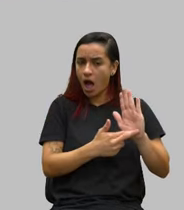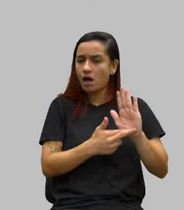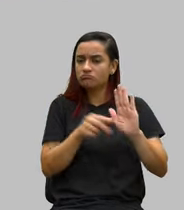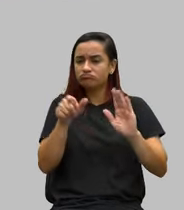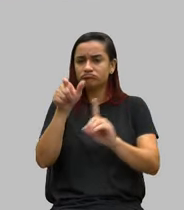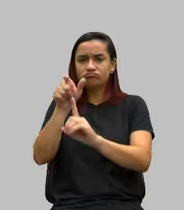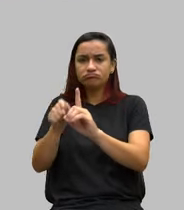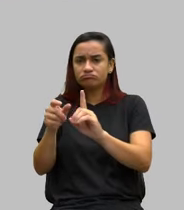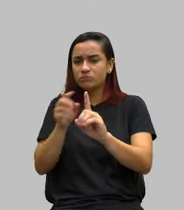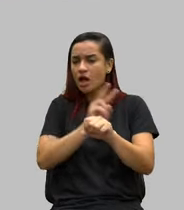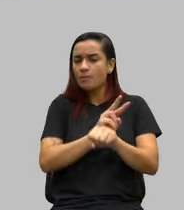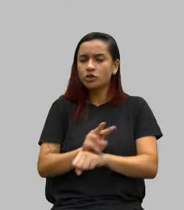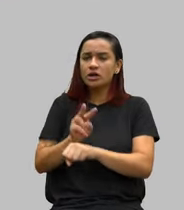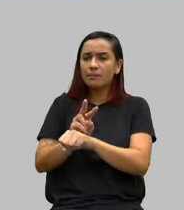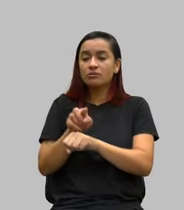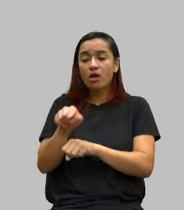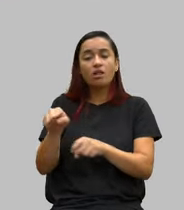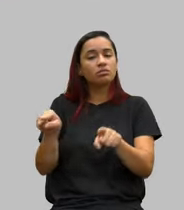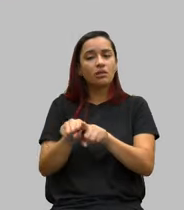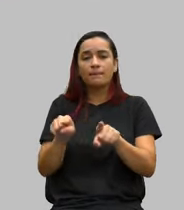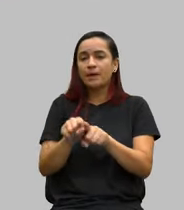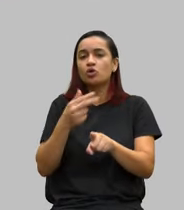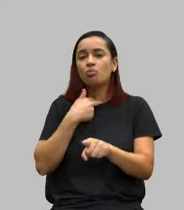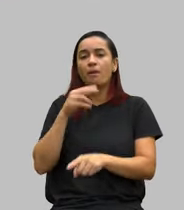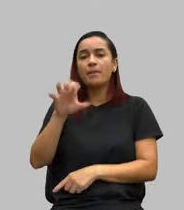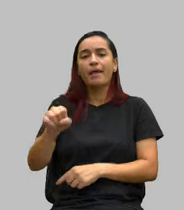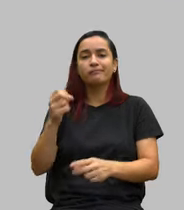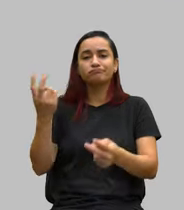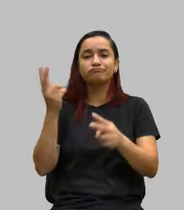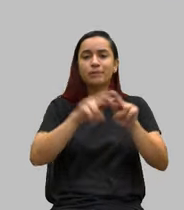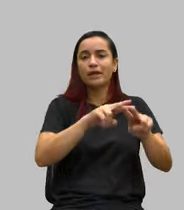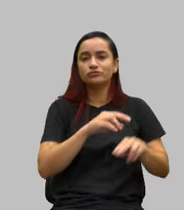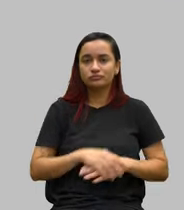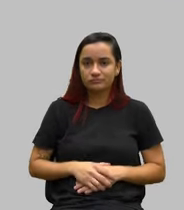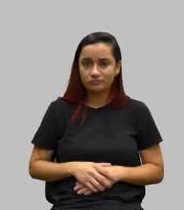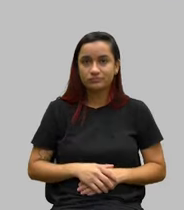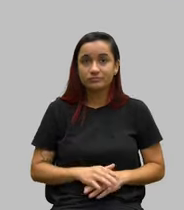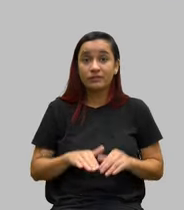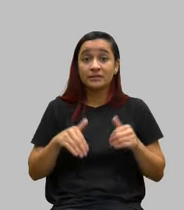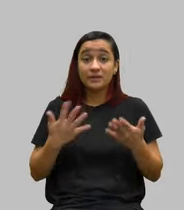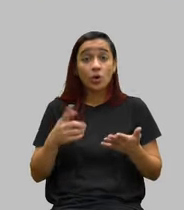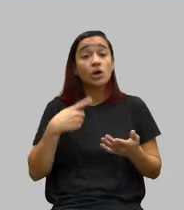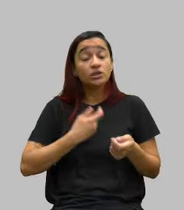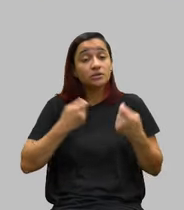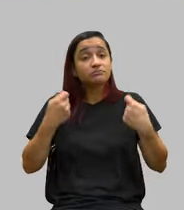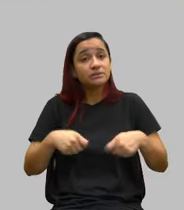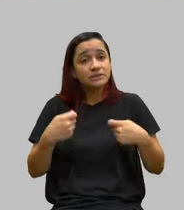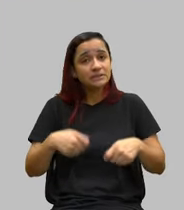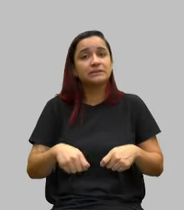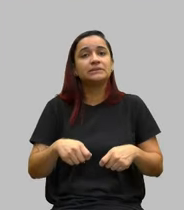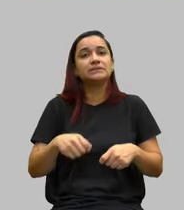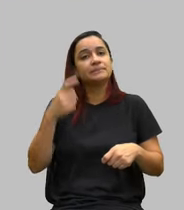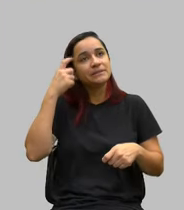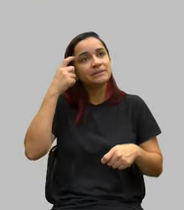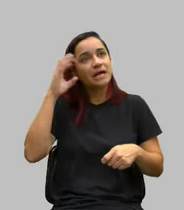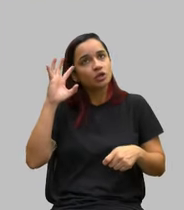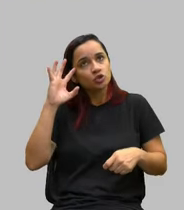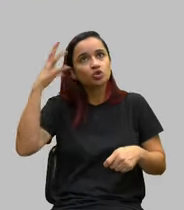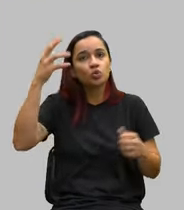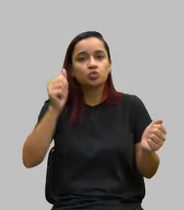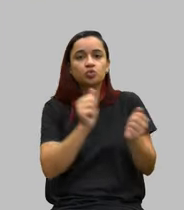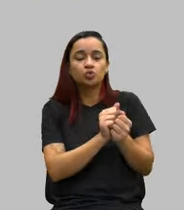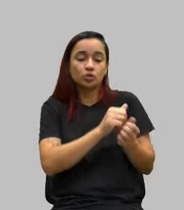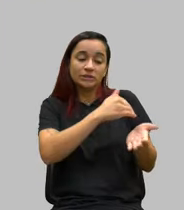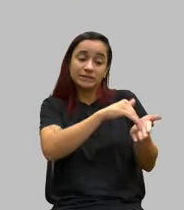monitoramento eletrônico ele também não pode prender essa pessoa então assim nós precisamos estamos tentando fazer uma resolução conjunta da secretaria com o